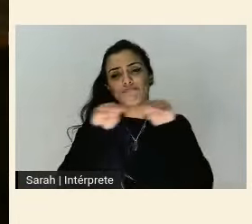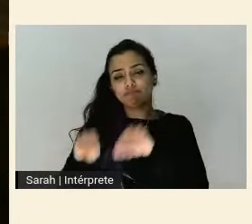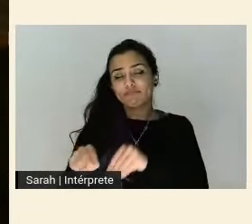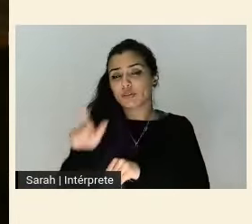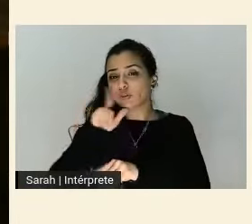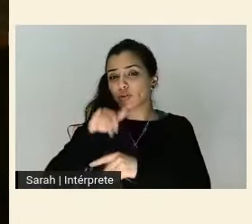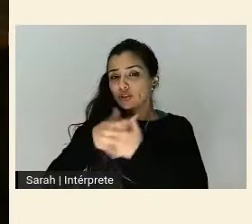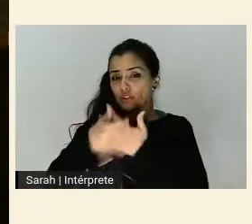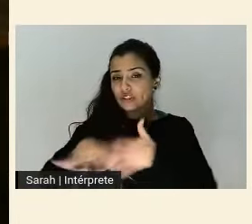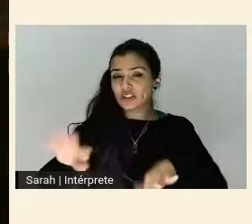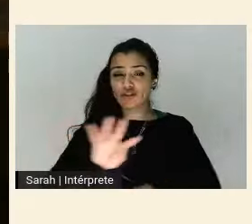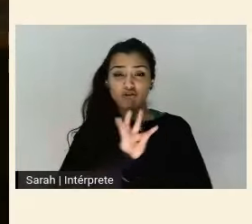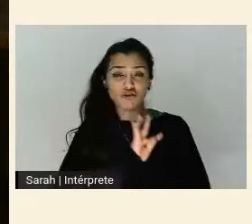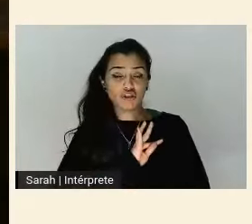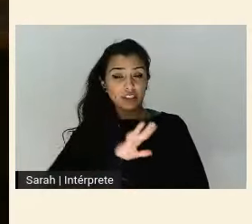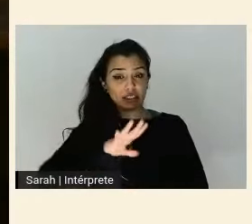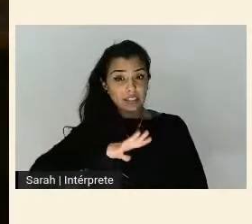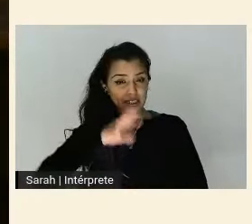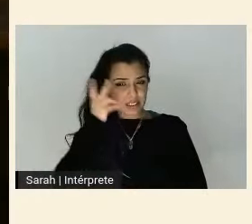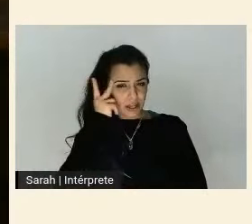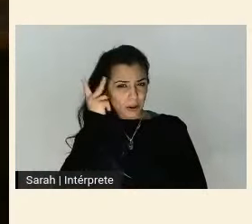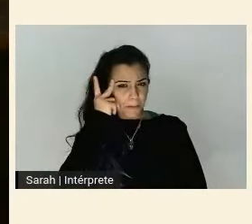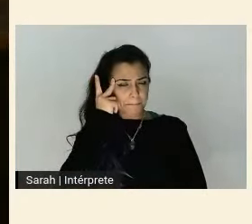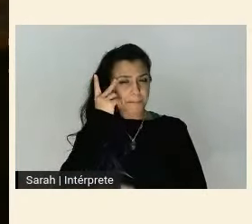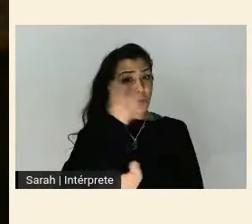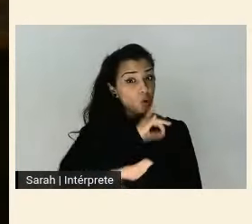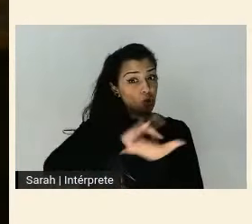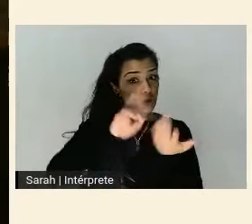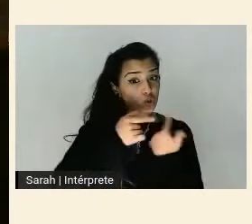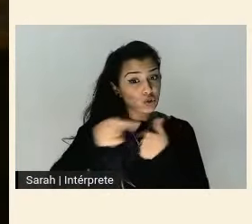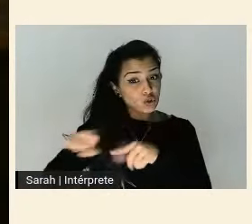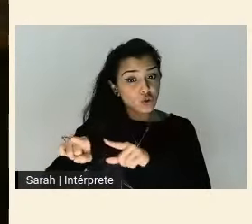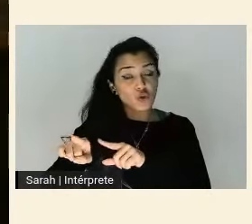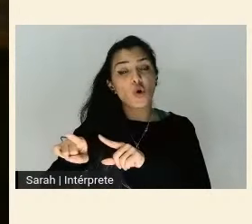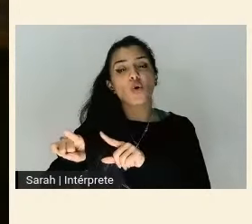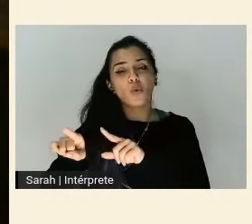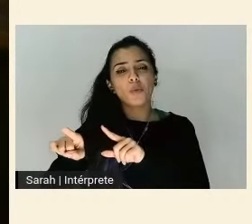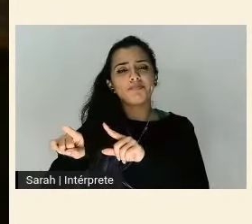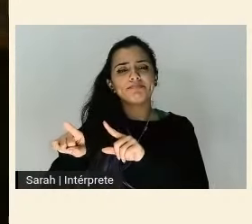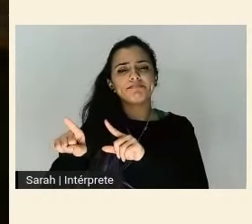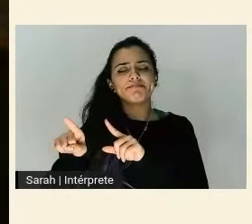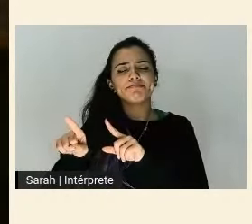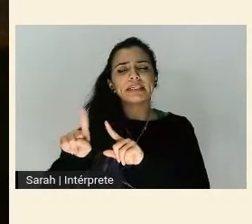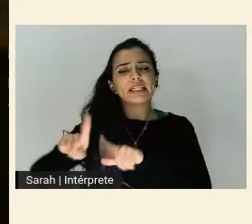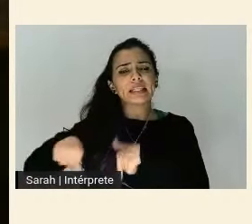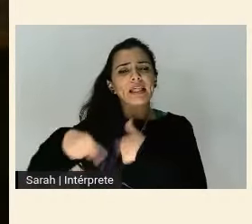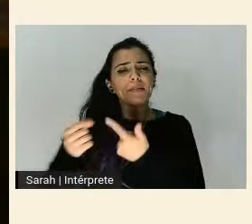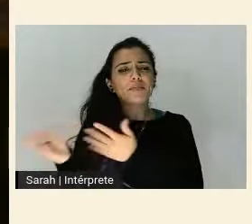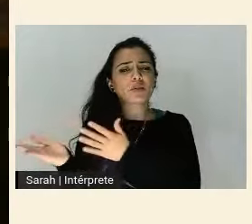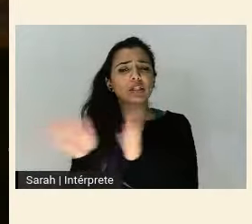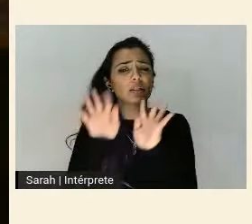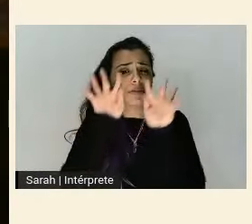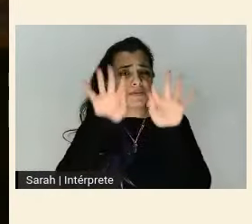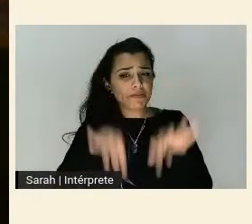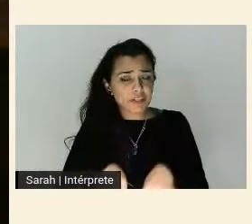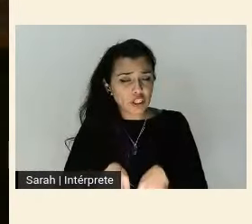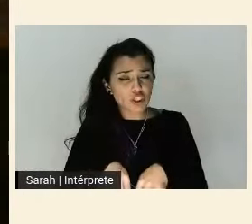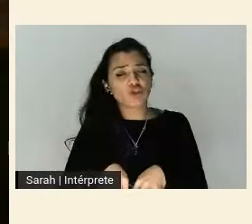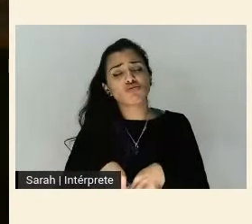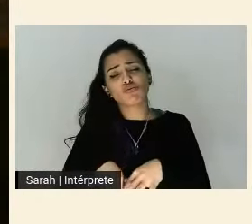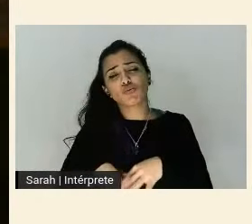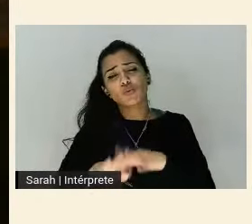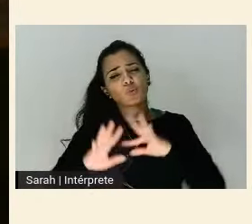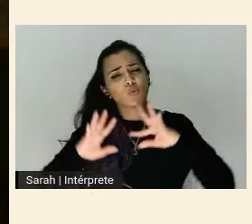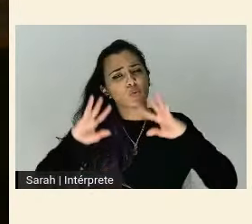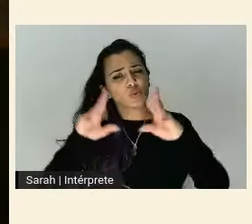Paulo. Lutou contra o vilão, o Venceslau Pietro Pietra, e terminou seus dias sem a consagração que merece todo